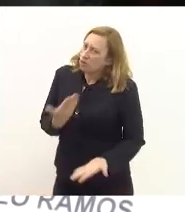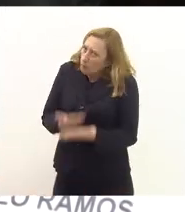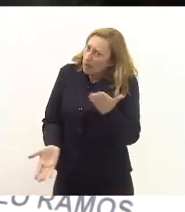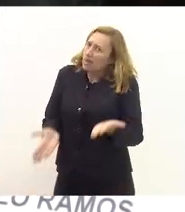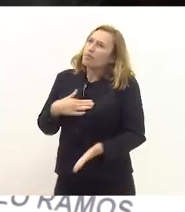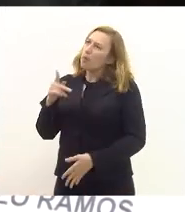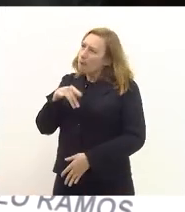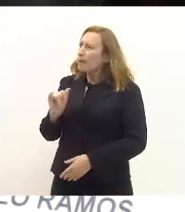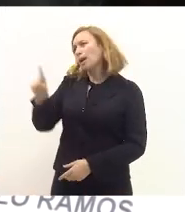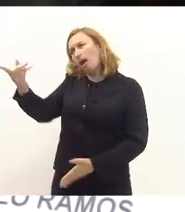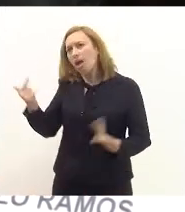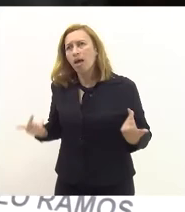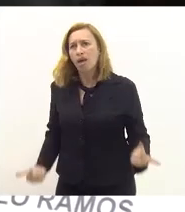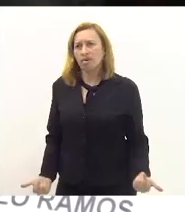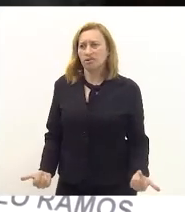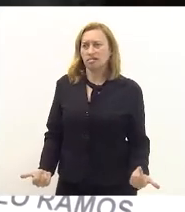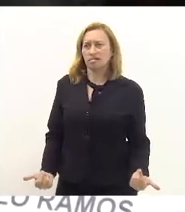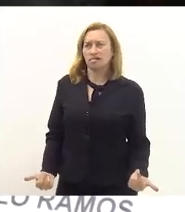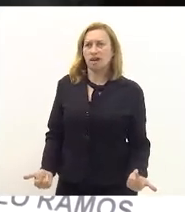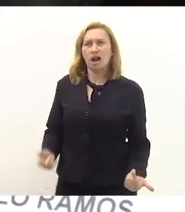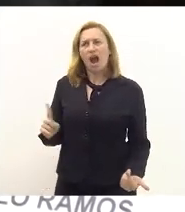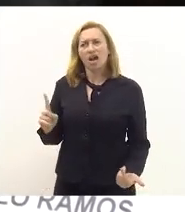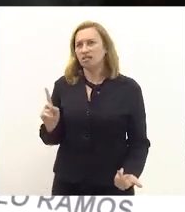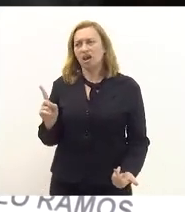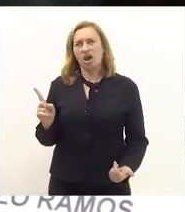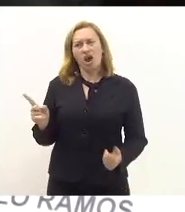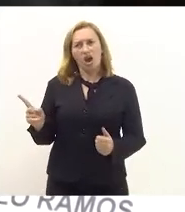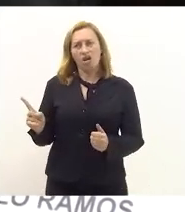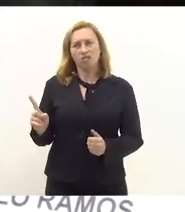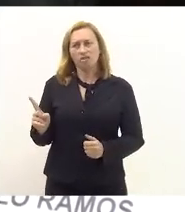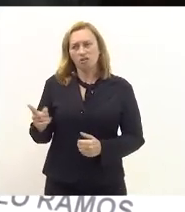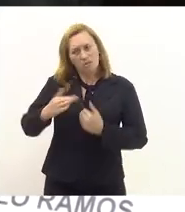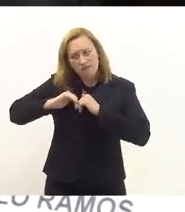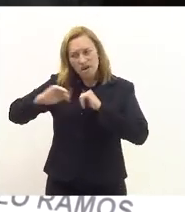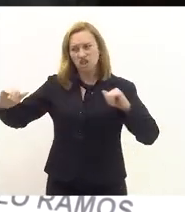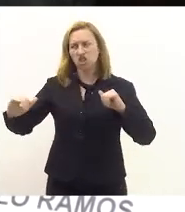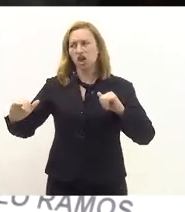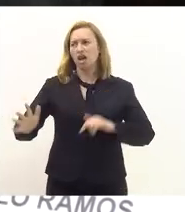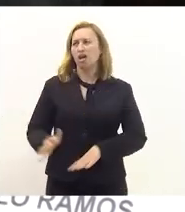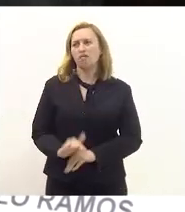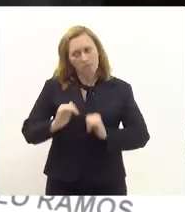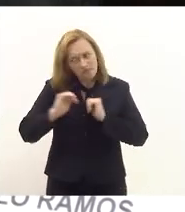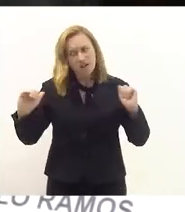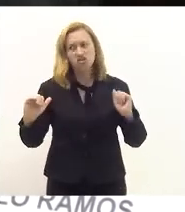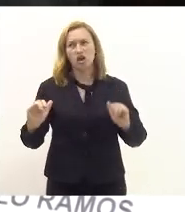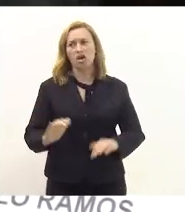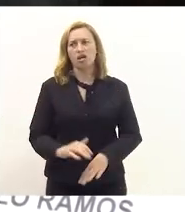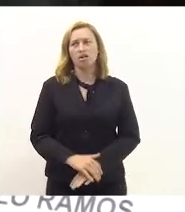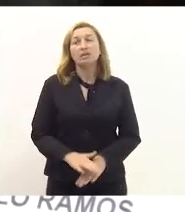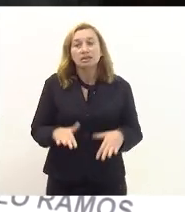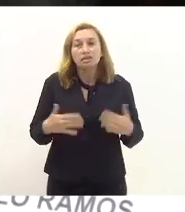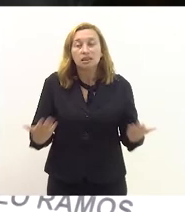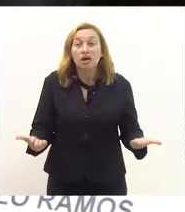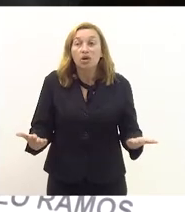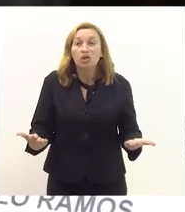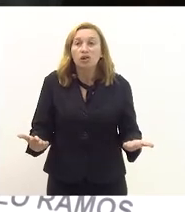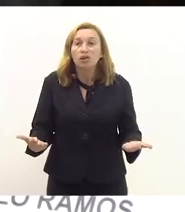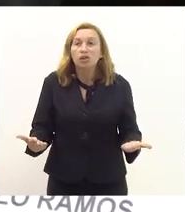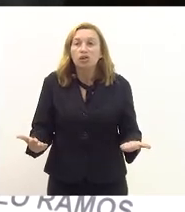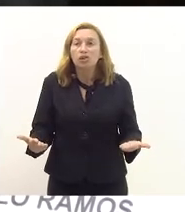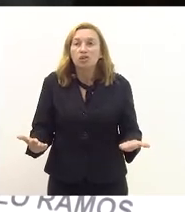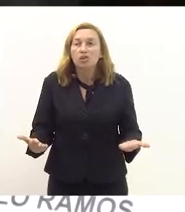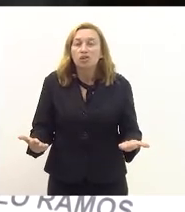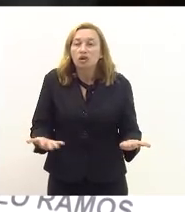meu pai para ele, então não vou ficar tão próximo dele, não. Peraí, eu vou me afastar um pouco dessa história, né? Então, eu não fui um cara que,